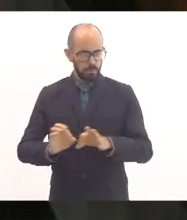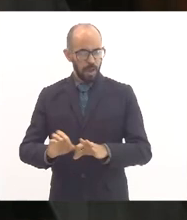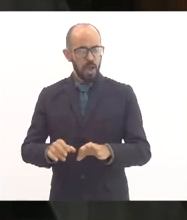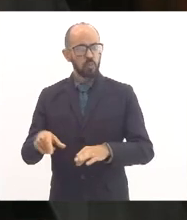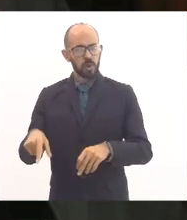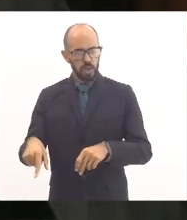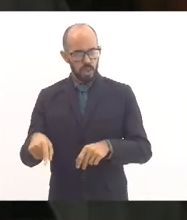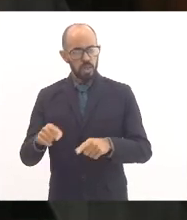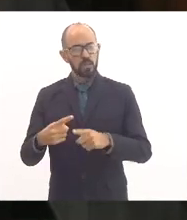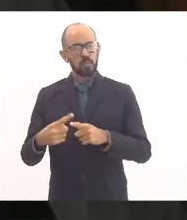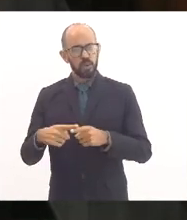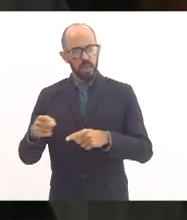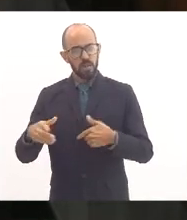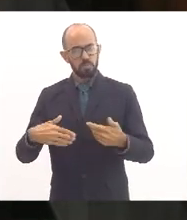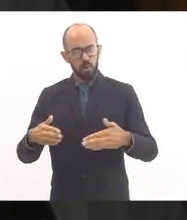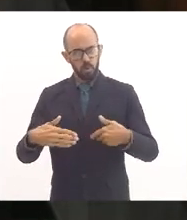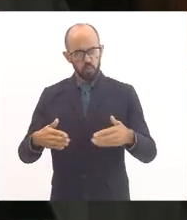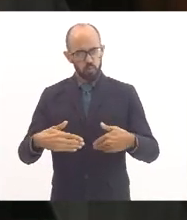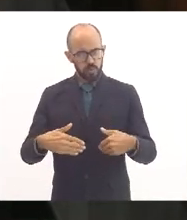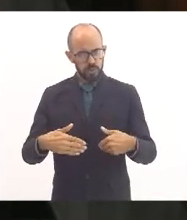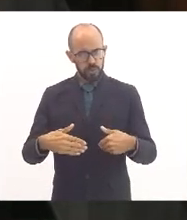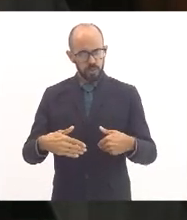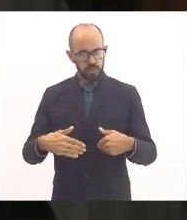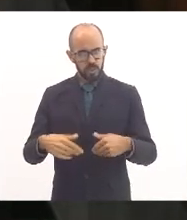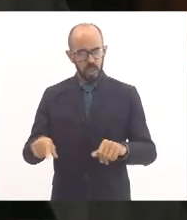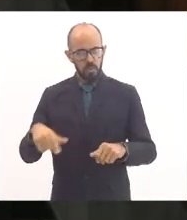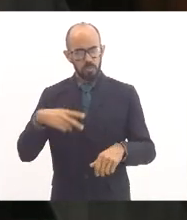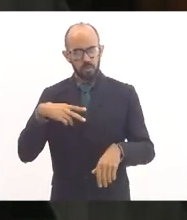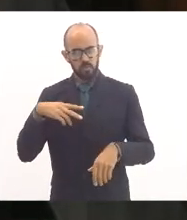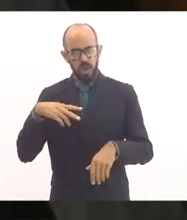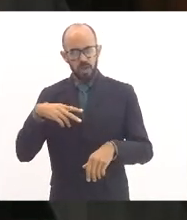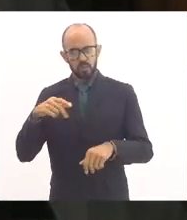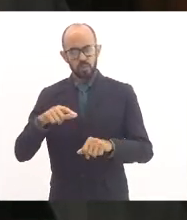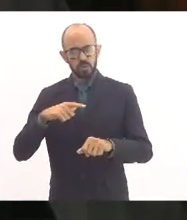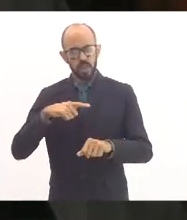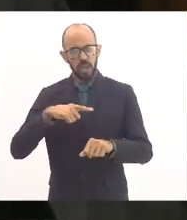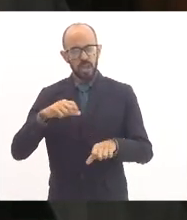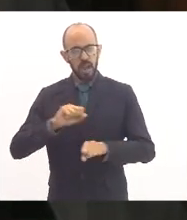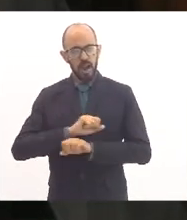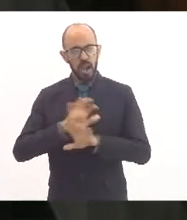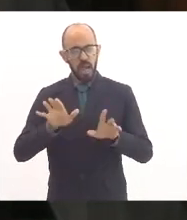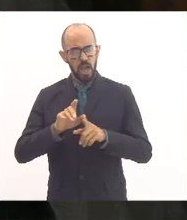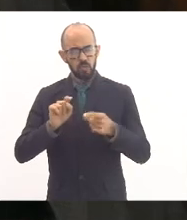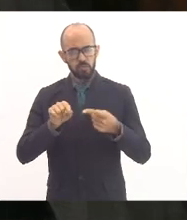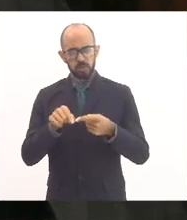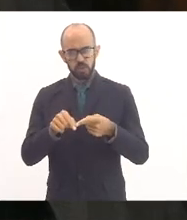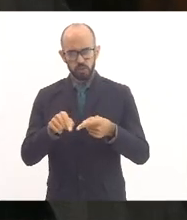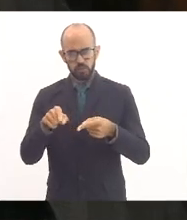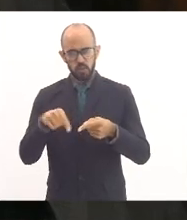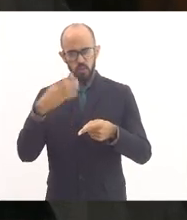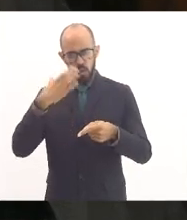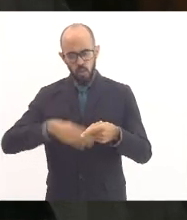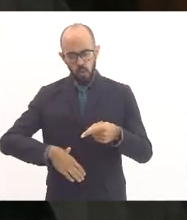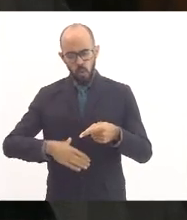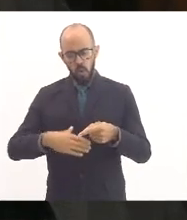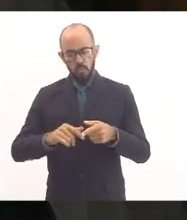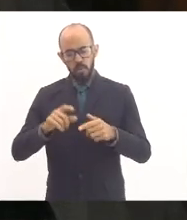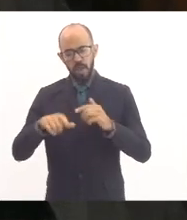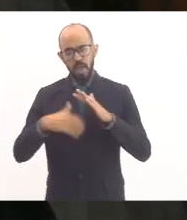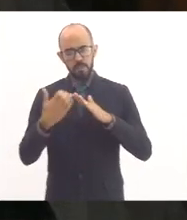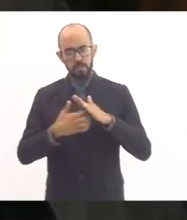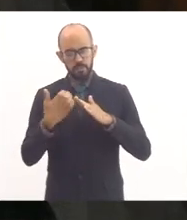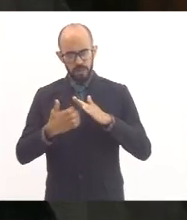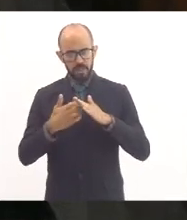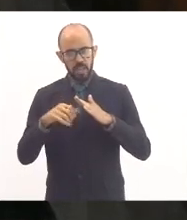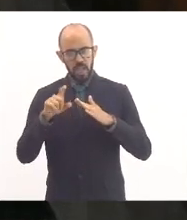porque é ele que produz a iniciativa privada tem a Clara noção de que o corpo físico da empresa são